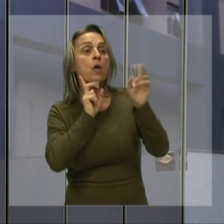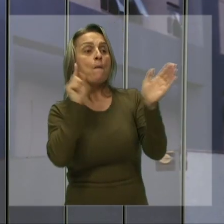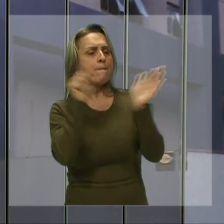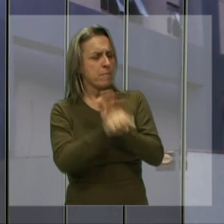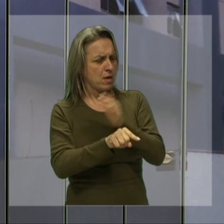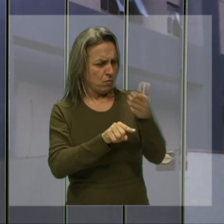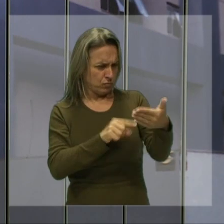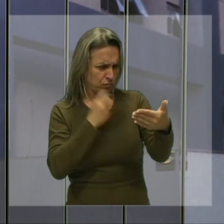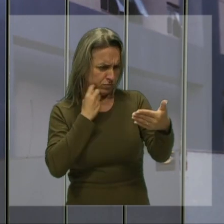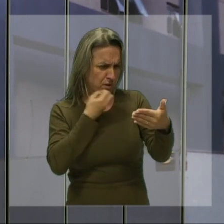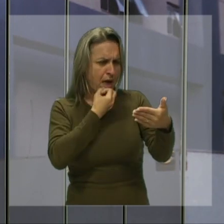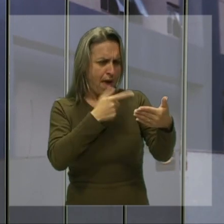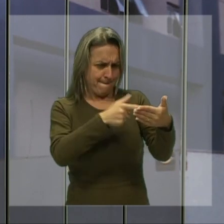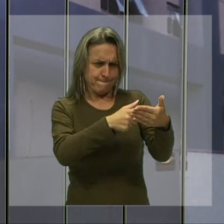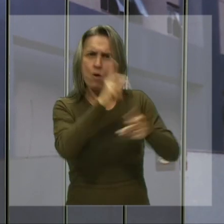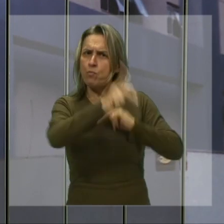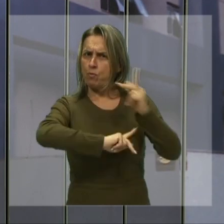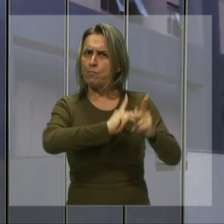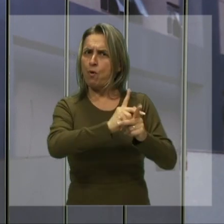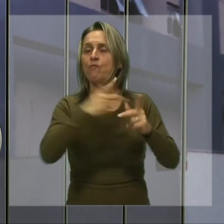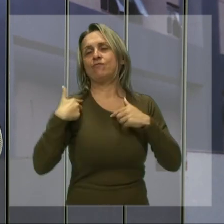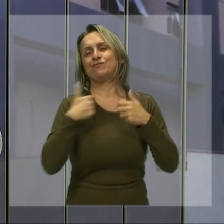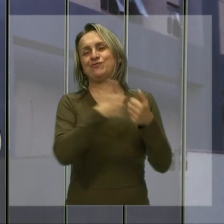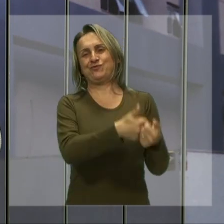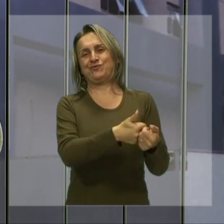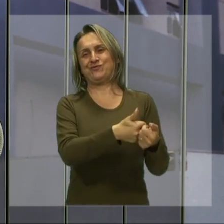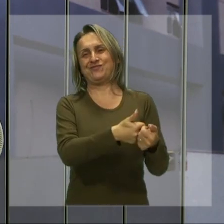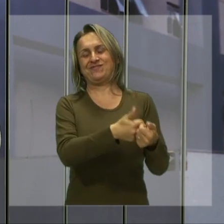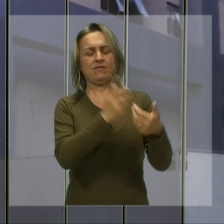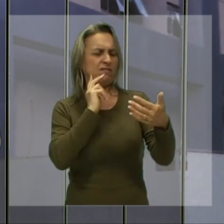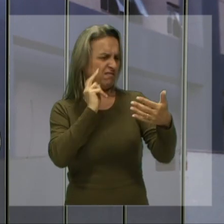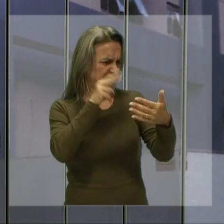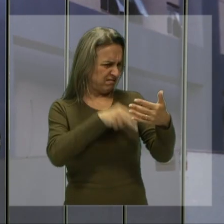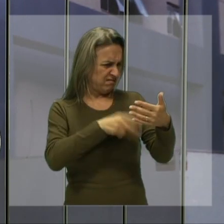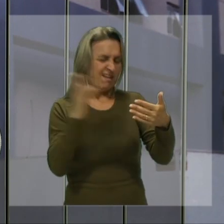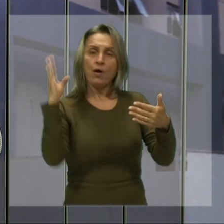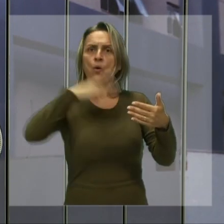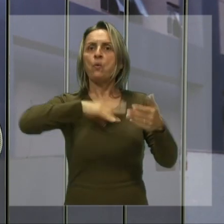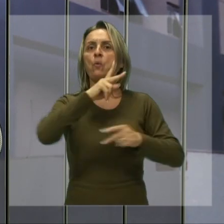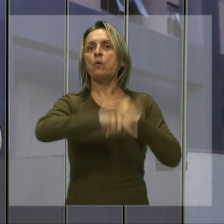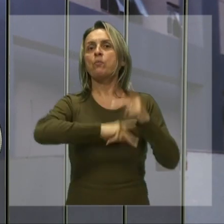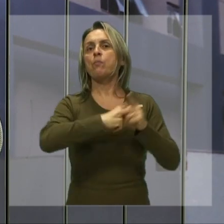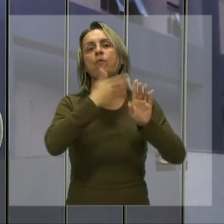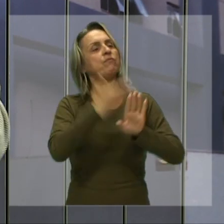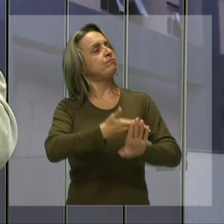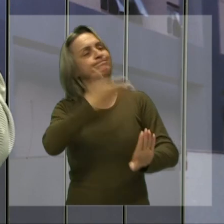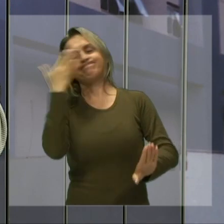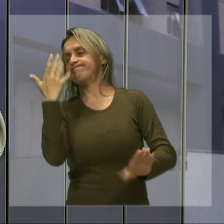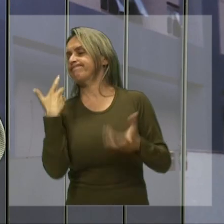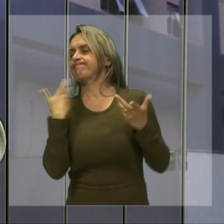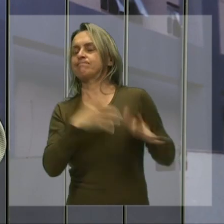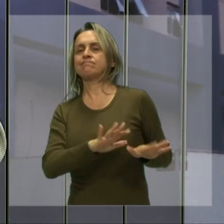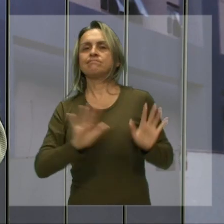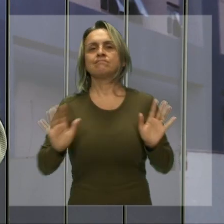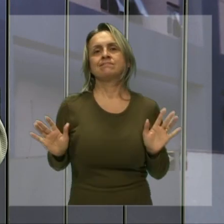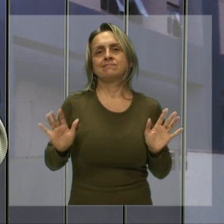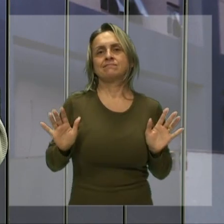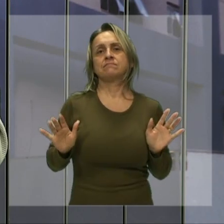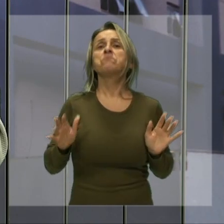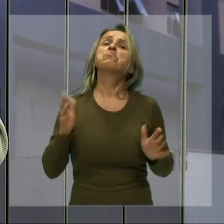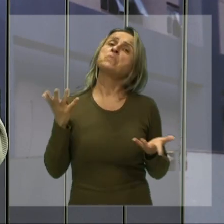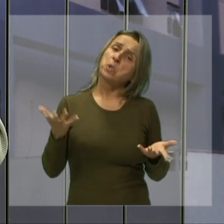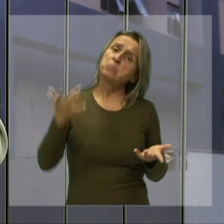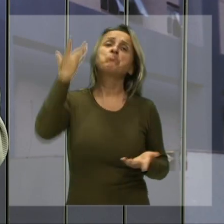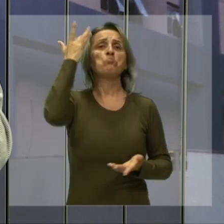povo? Eu estou junto. É ruim para o povo? Estou fora. Então é dessa forma que eu tenho agido. E eu acho até que a gente tem influenciado